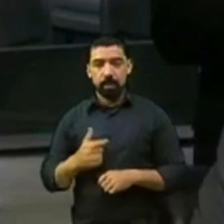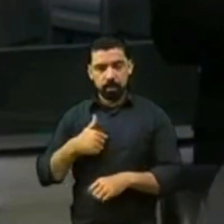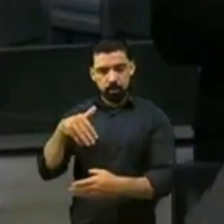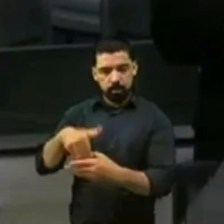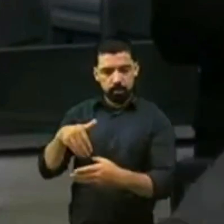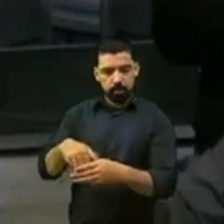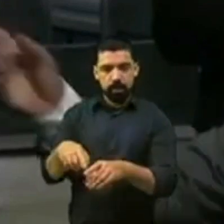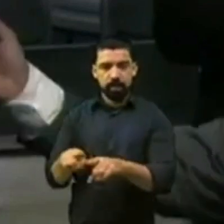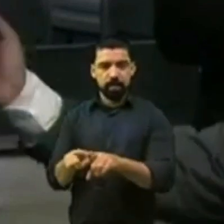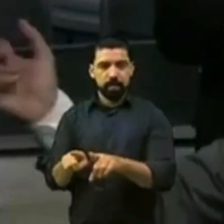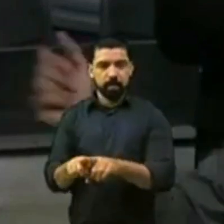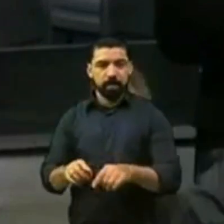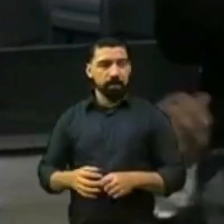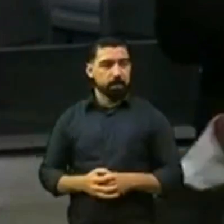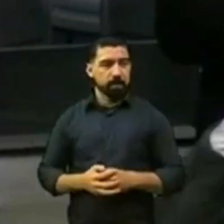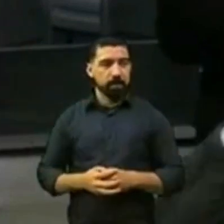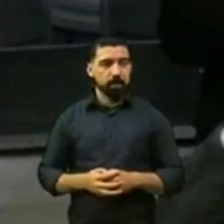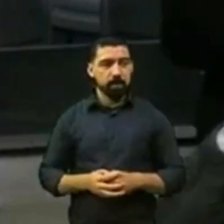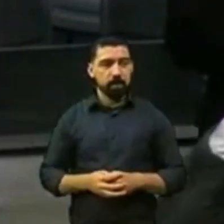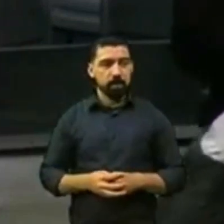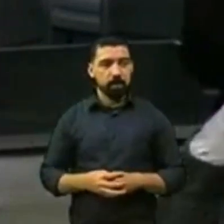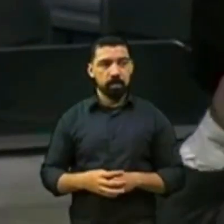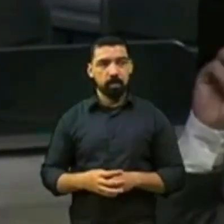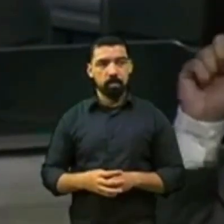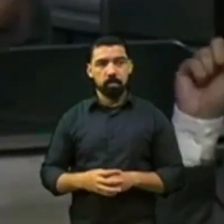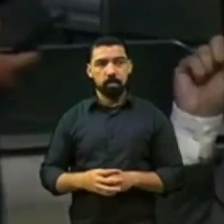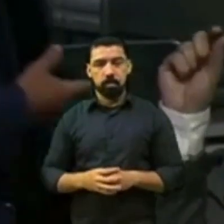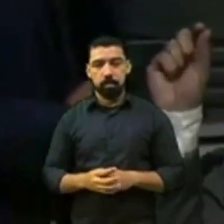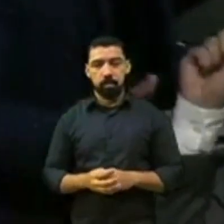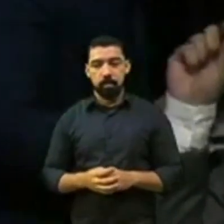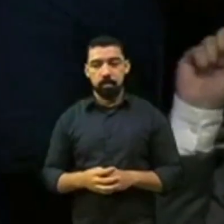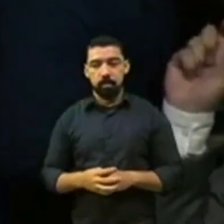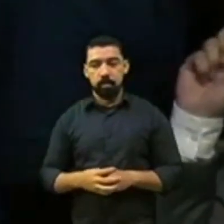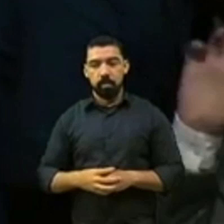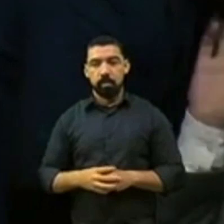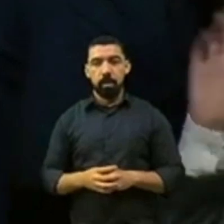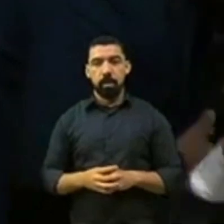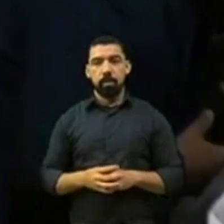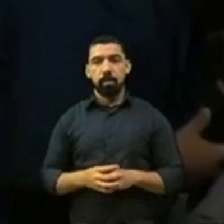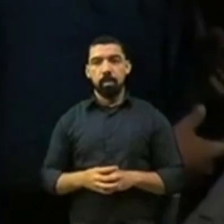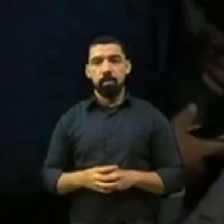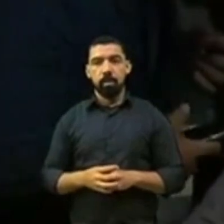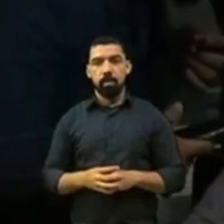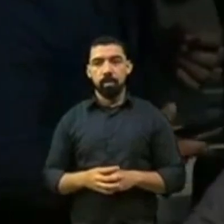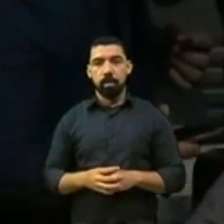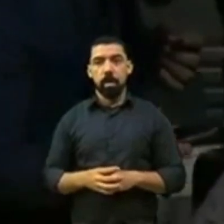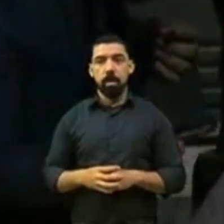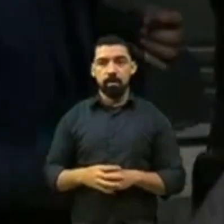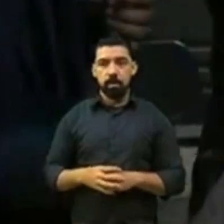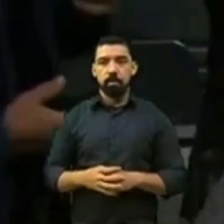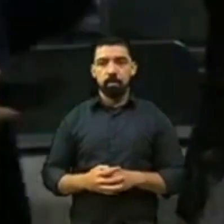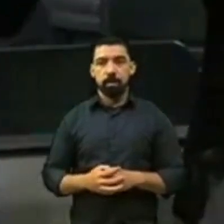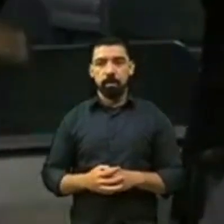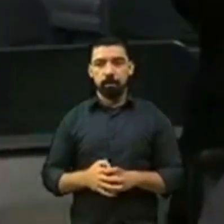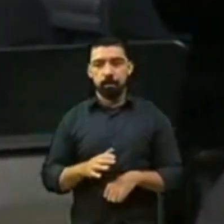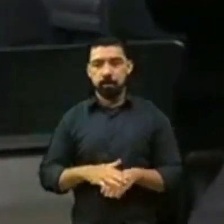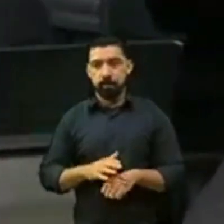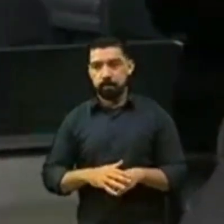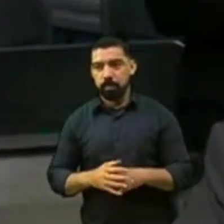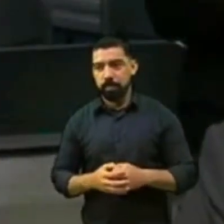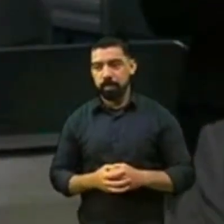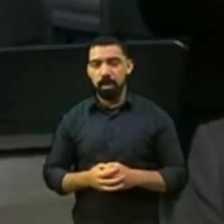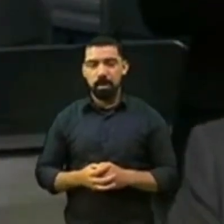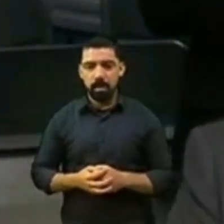votar pelo que ele diz, mas pelo que ele faz. E eu não voto mais em político do PT para a presidência da República pelo que eles